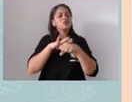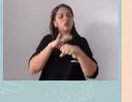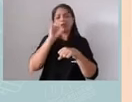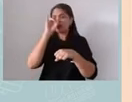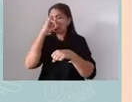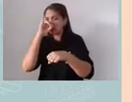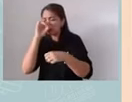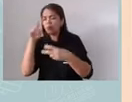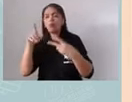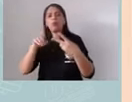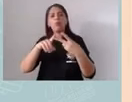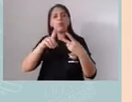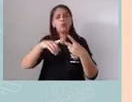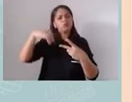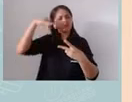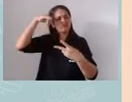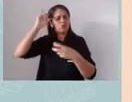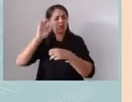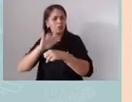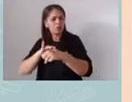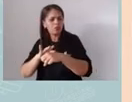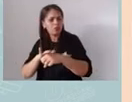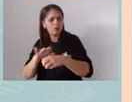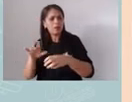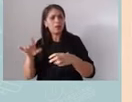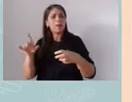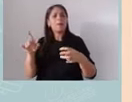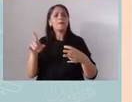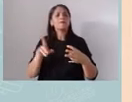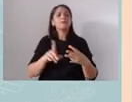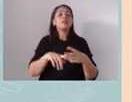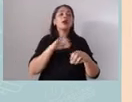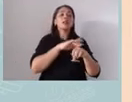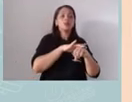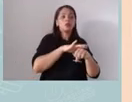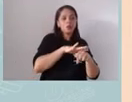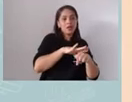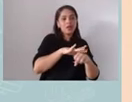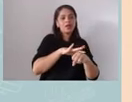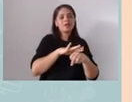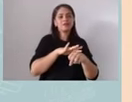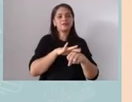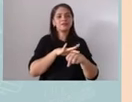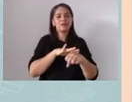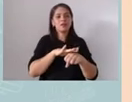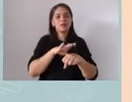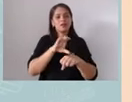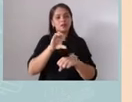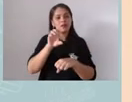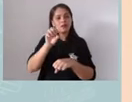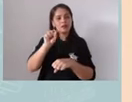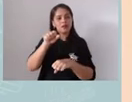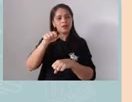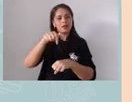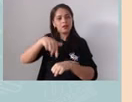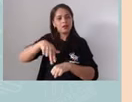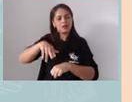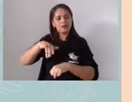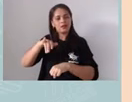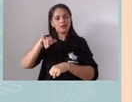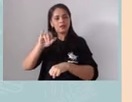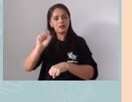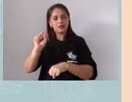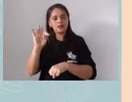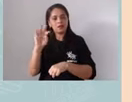a do boi também. Esquistossomose, que é uma doença que cai muito, cai bastante, tá? A ascaridíase, que é conhecida